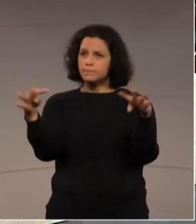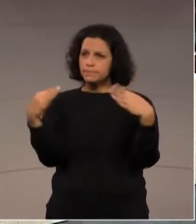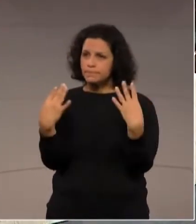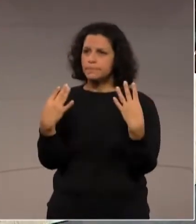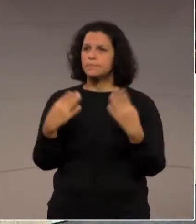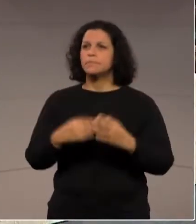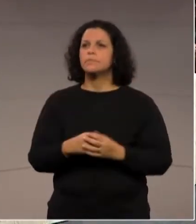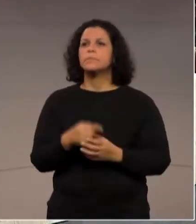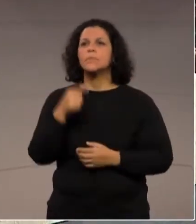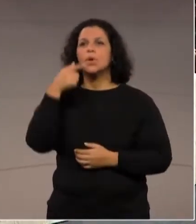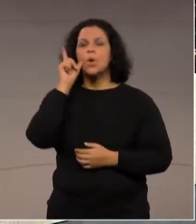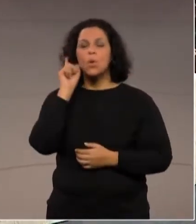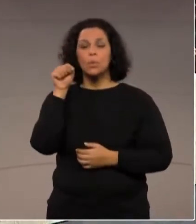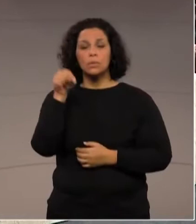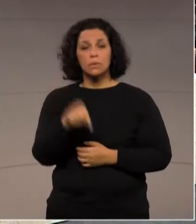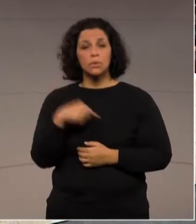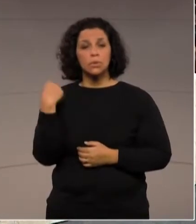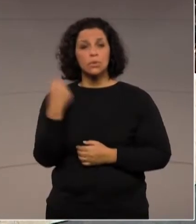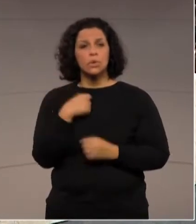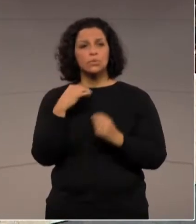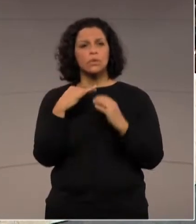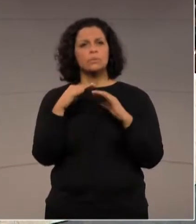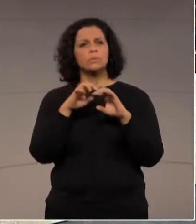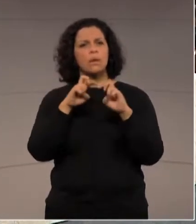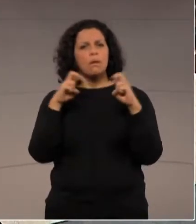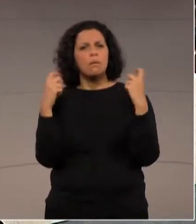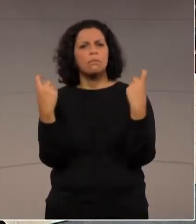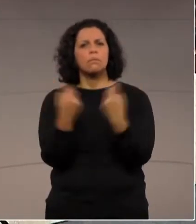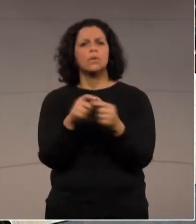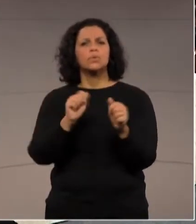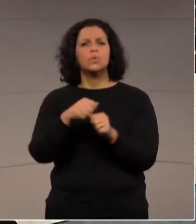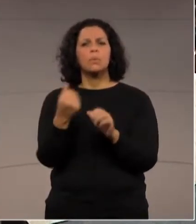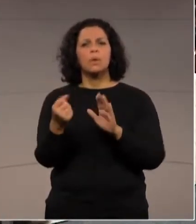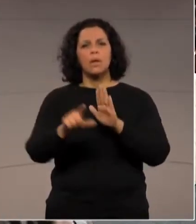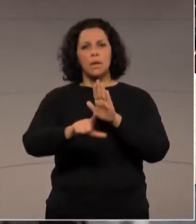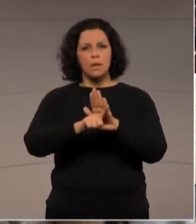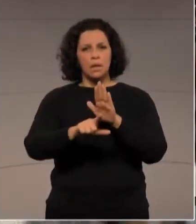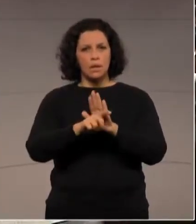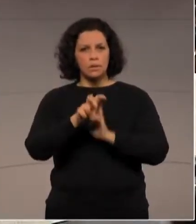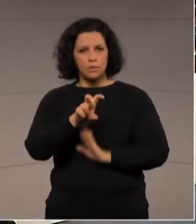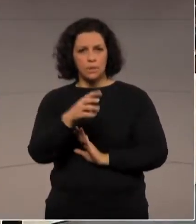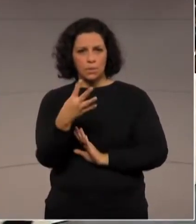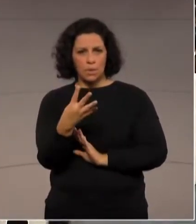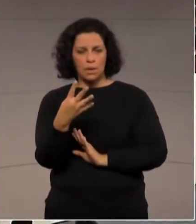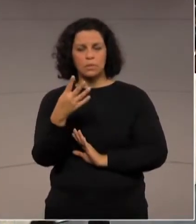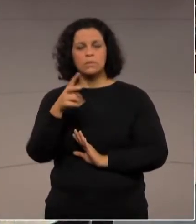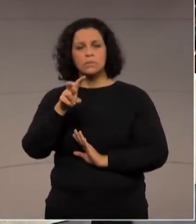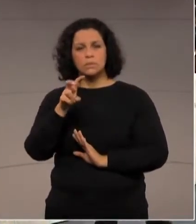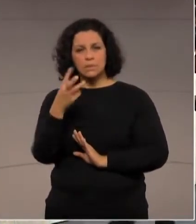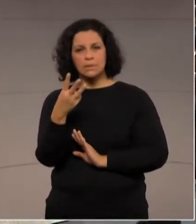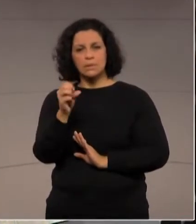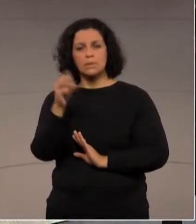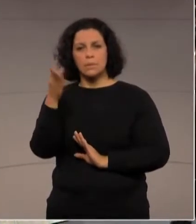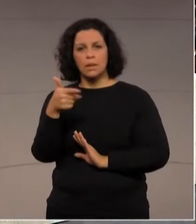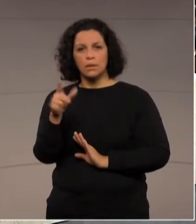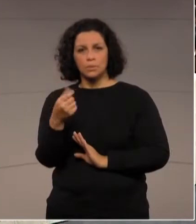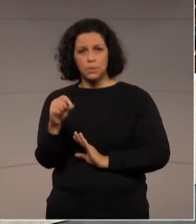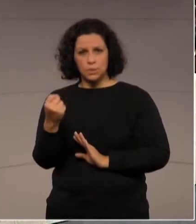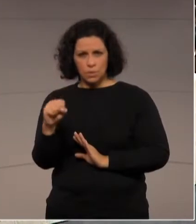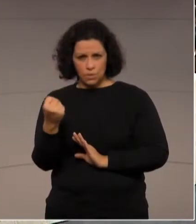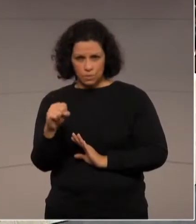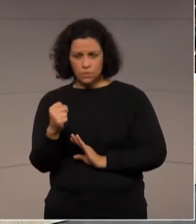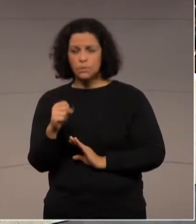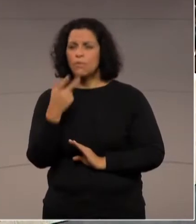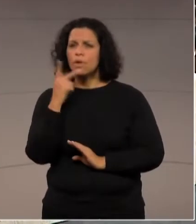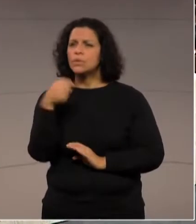ontem tivemos aqui a audiência sobre o projeto de lei 34 53/2008 que trata